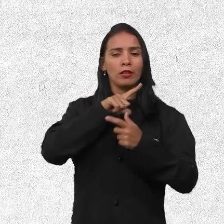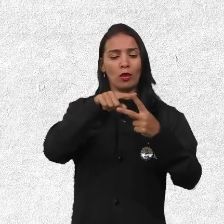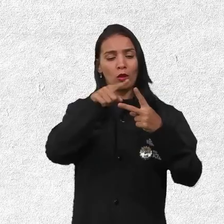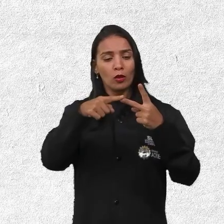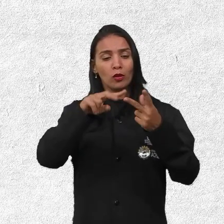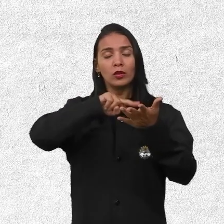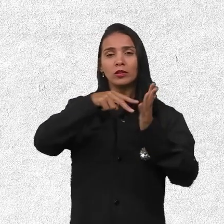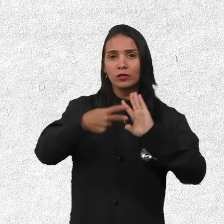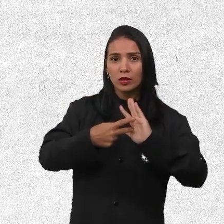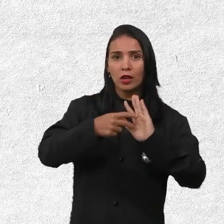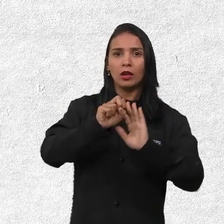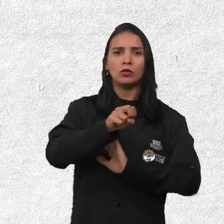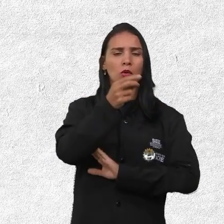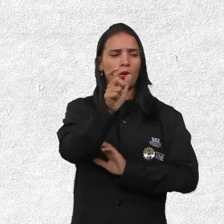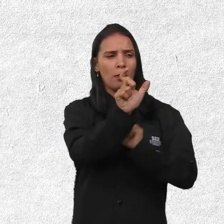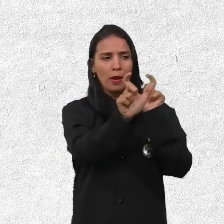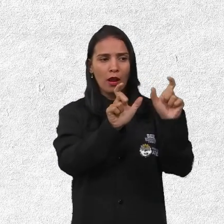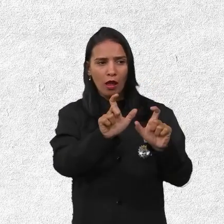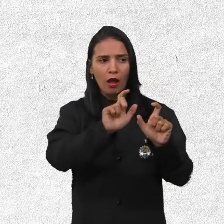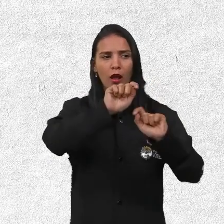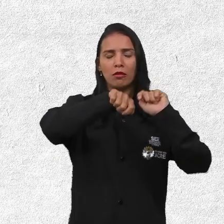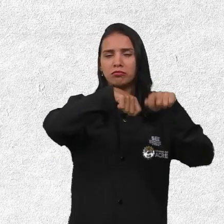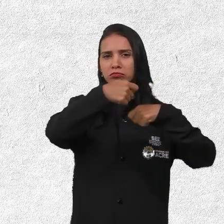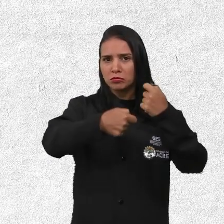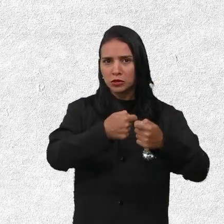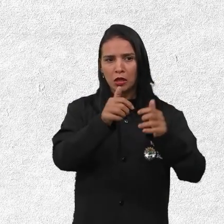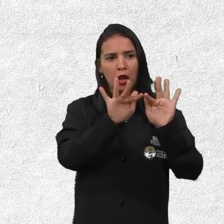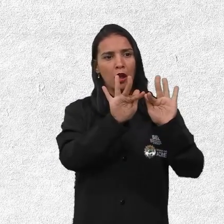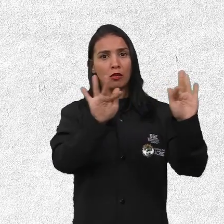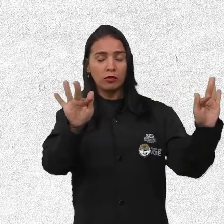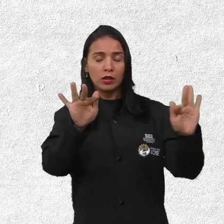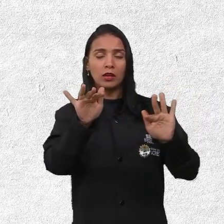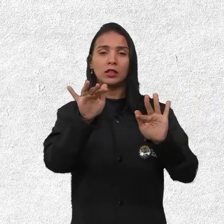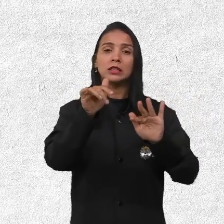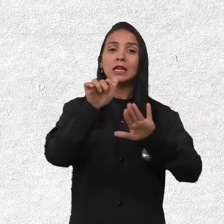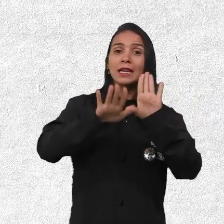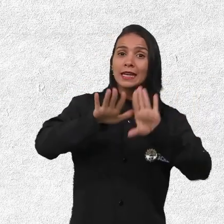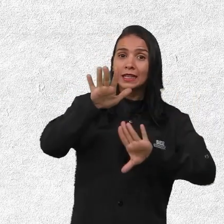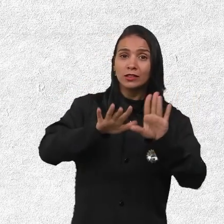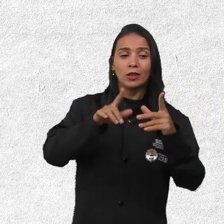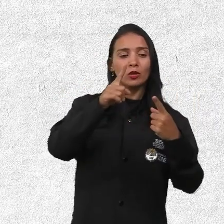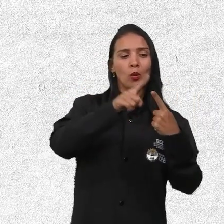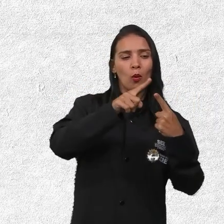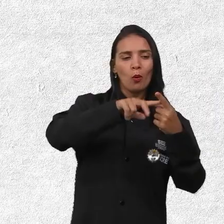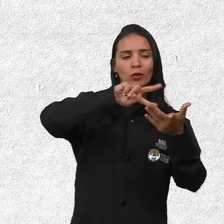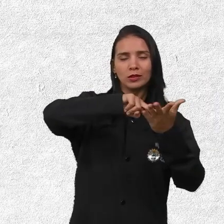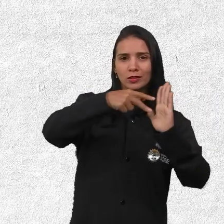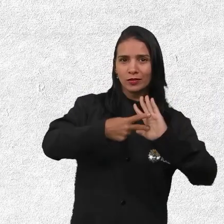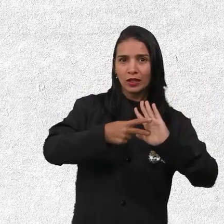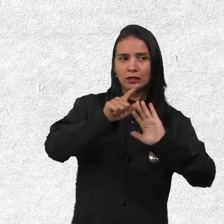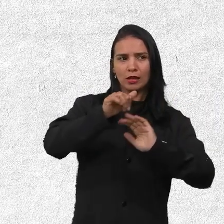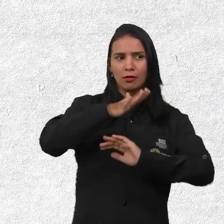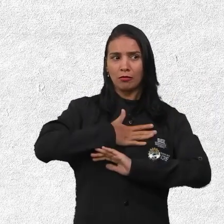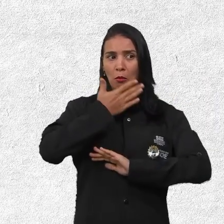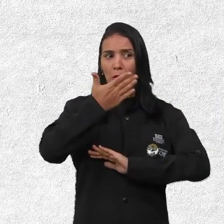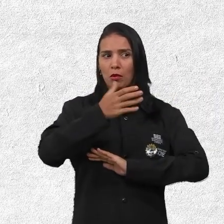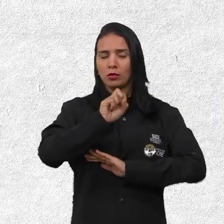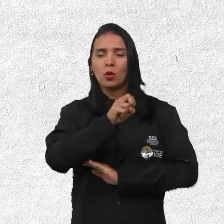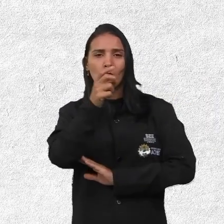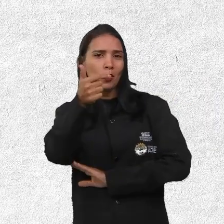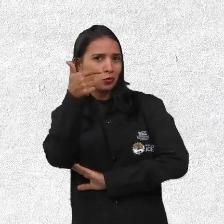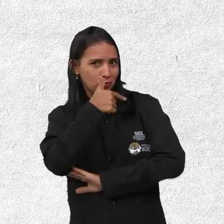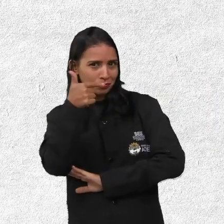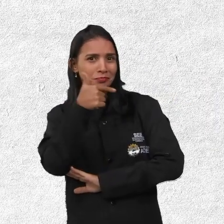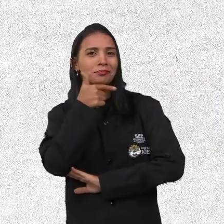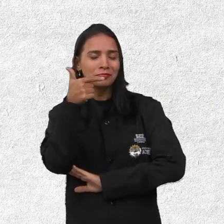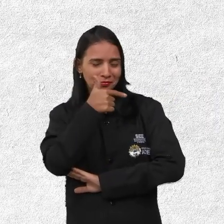possui mais de um sentido. E um desses sentidos é geralmente inesperado ou engraçado,